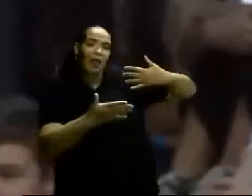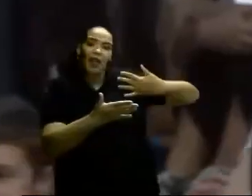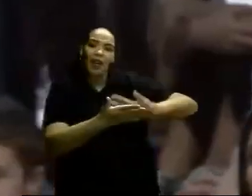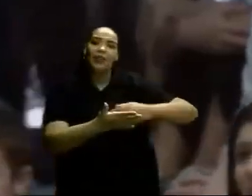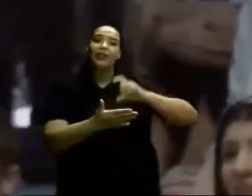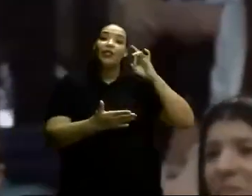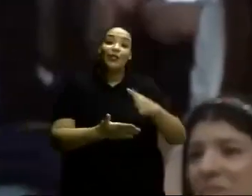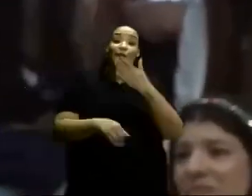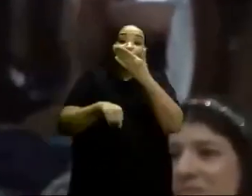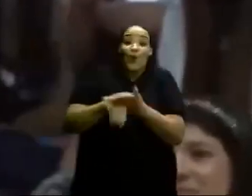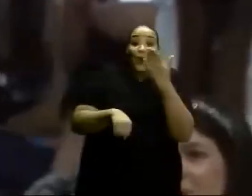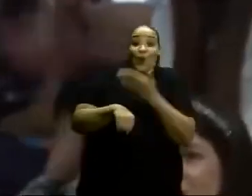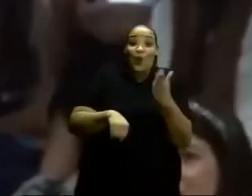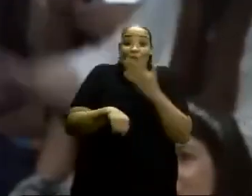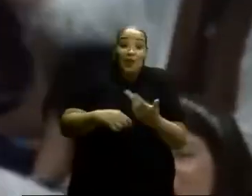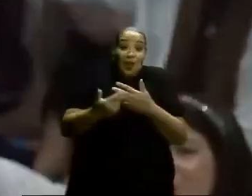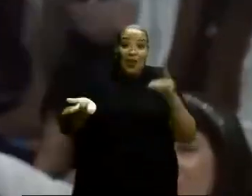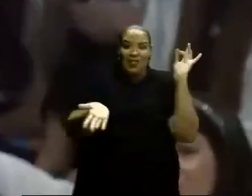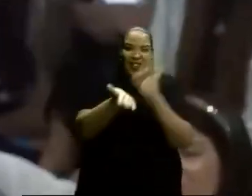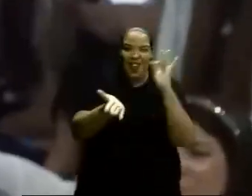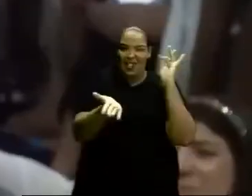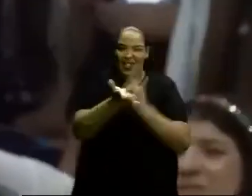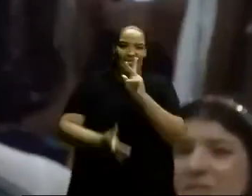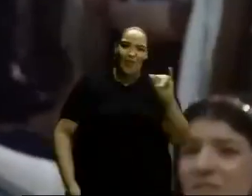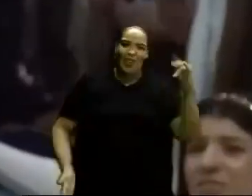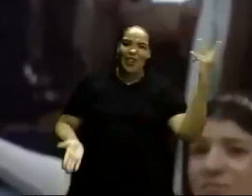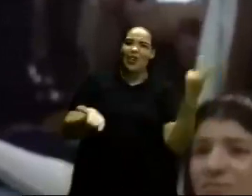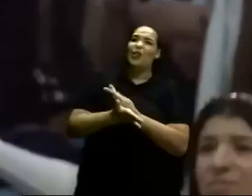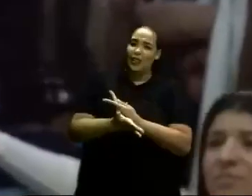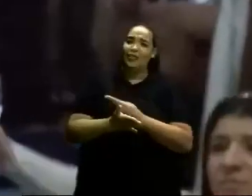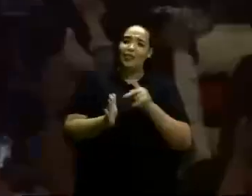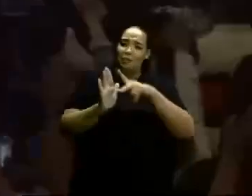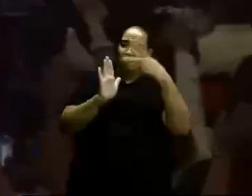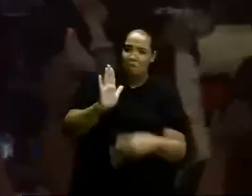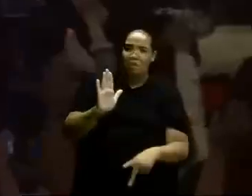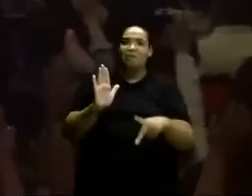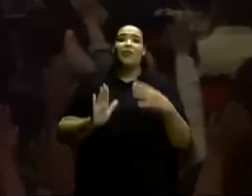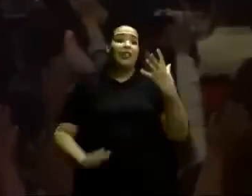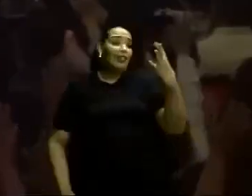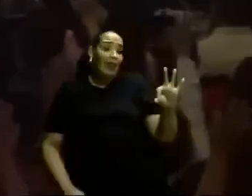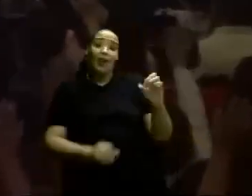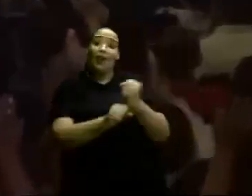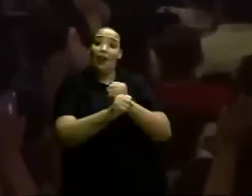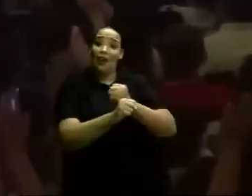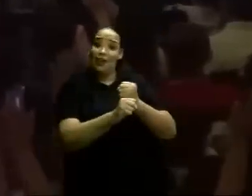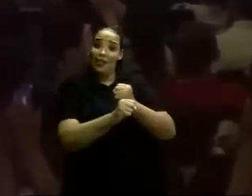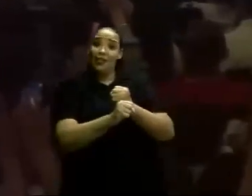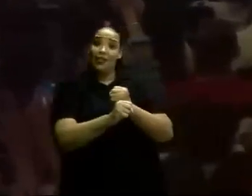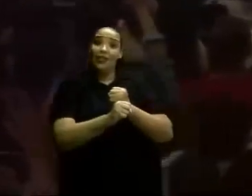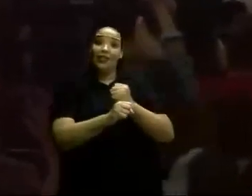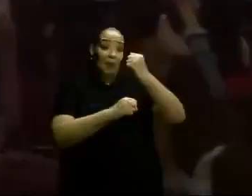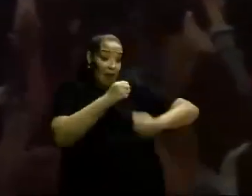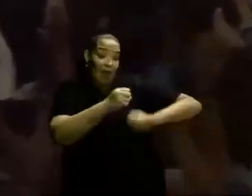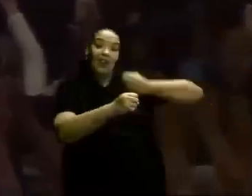um ensaio da realidade que está para acontecer neste 10º ano que se